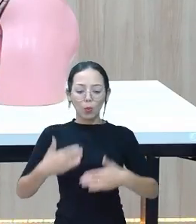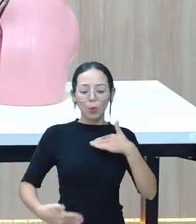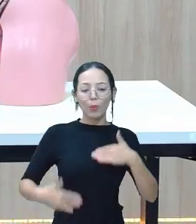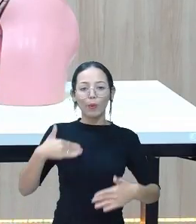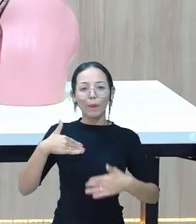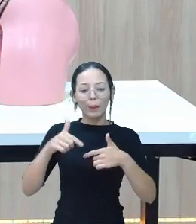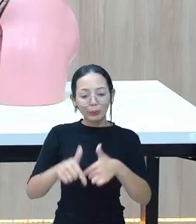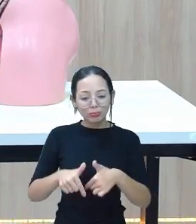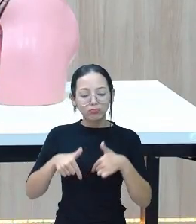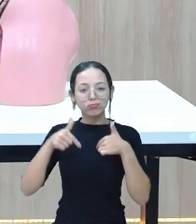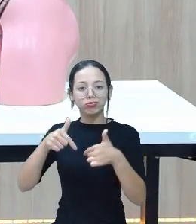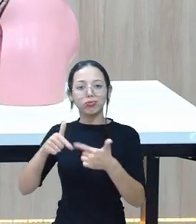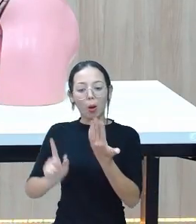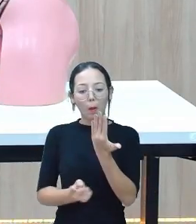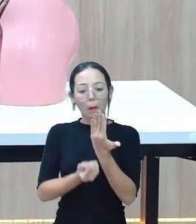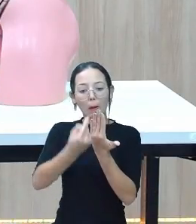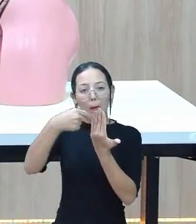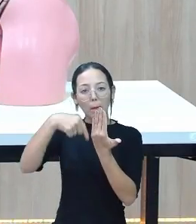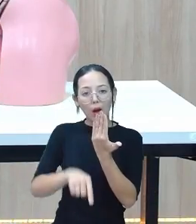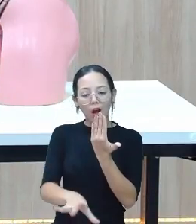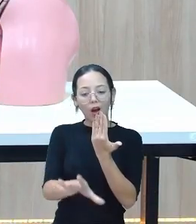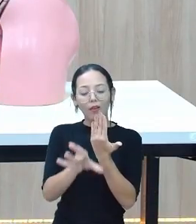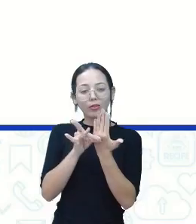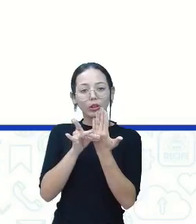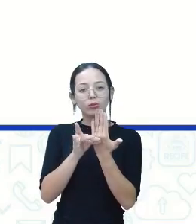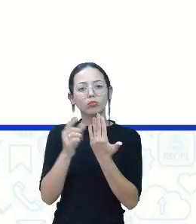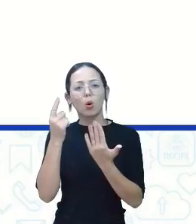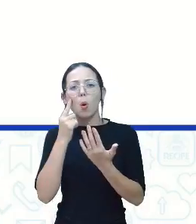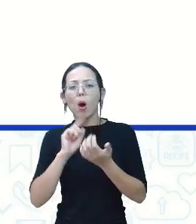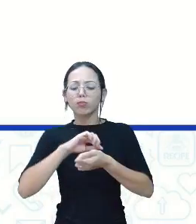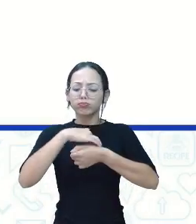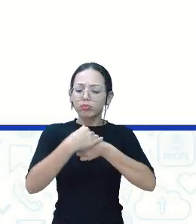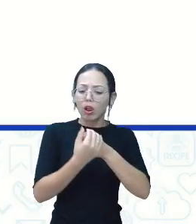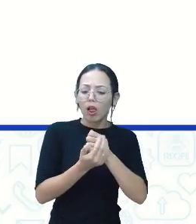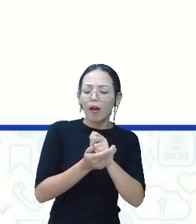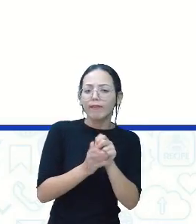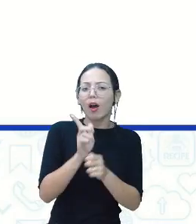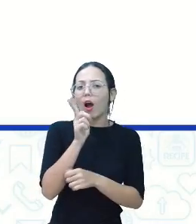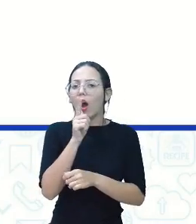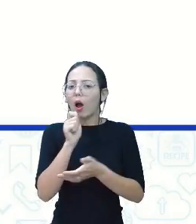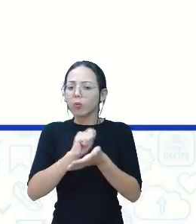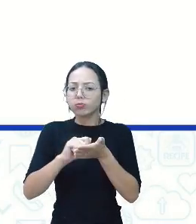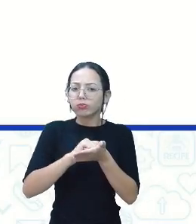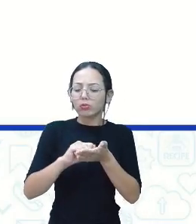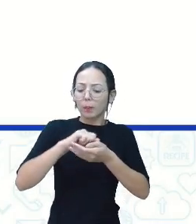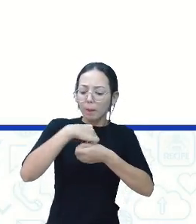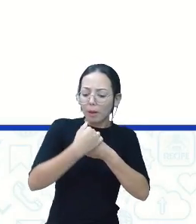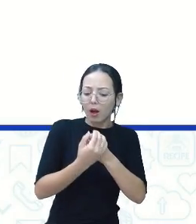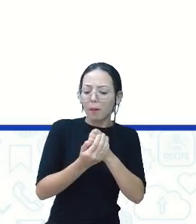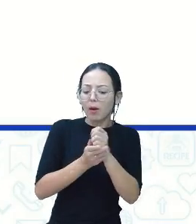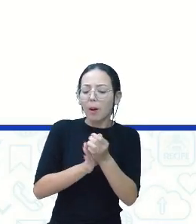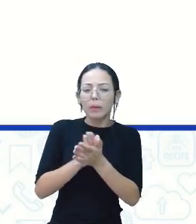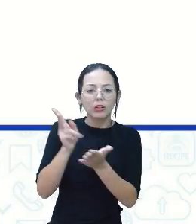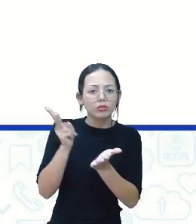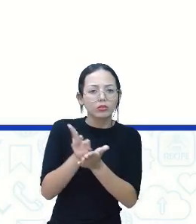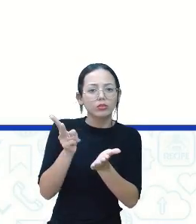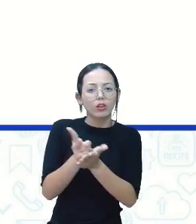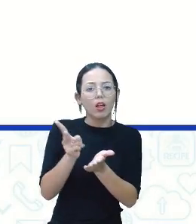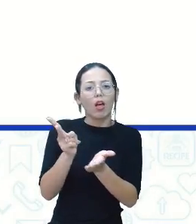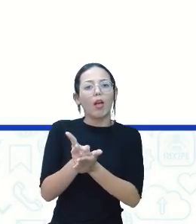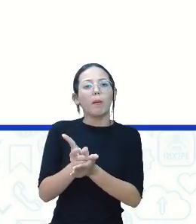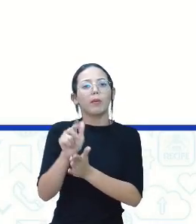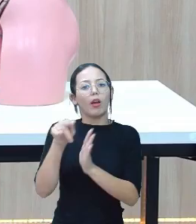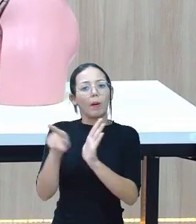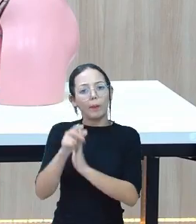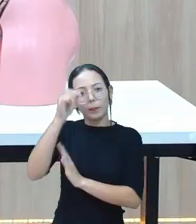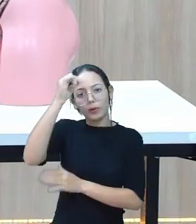reagir diante desse vírus. Então, vamos lavar as mãos com água e sabão constantemente. Isso é uma das